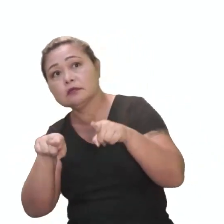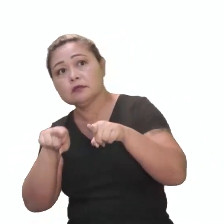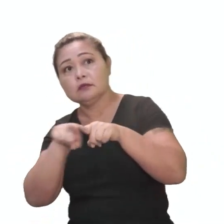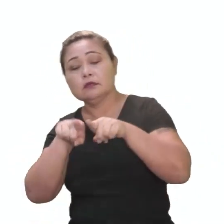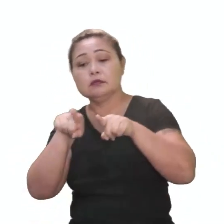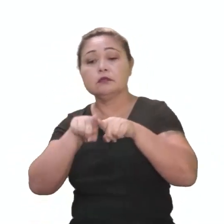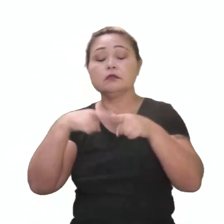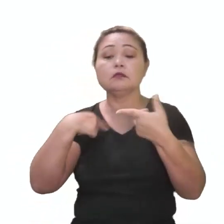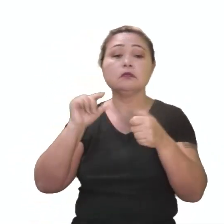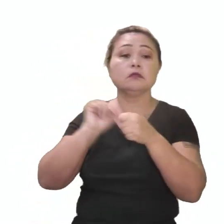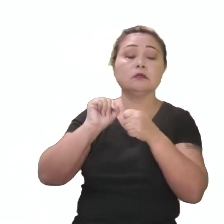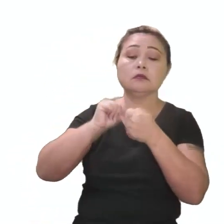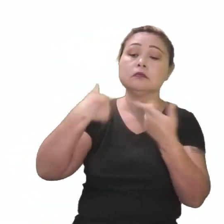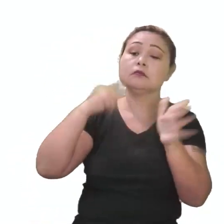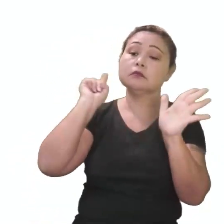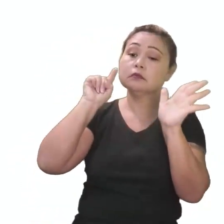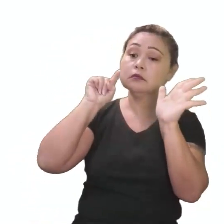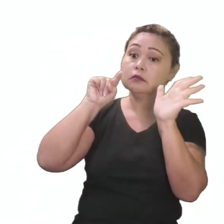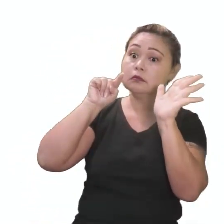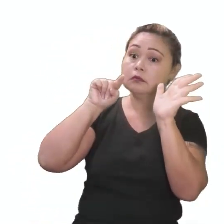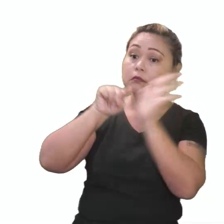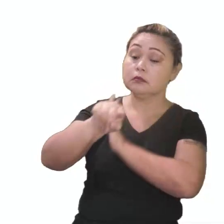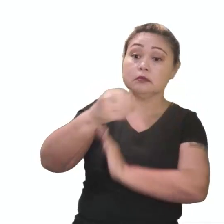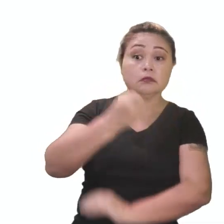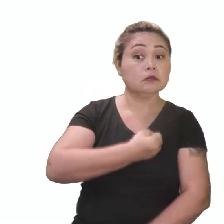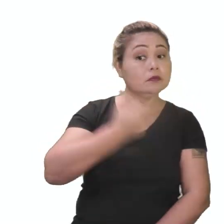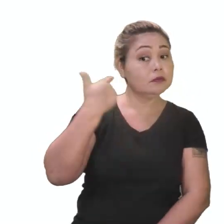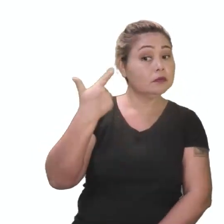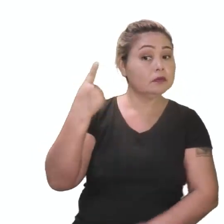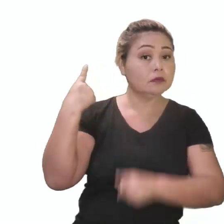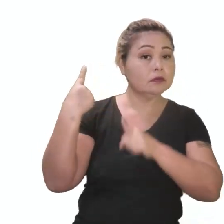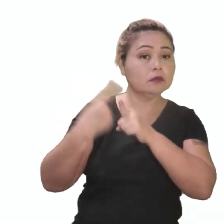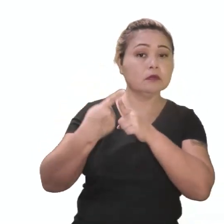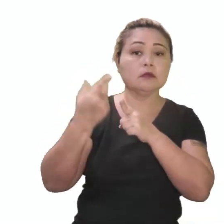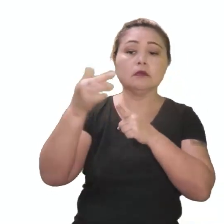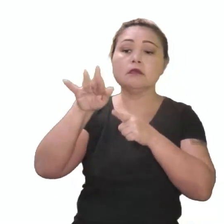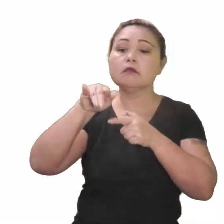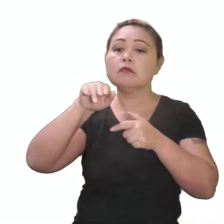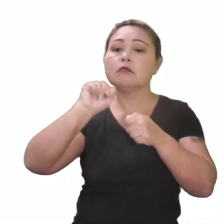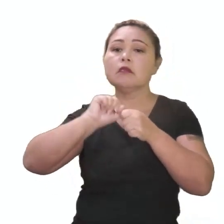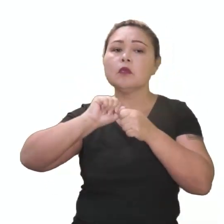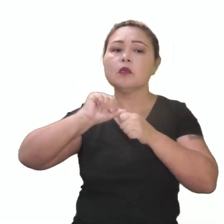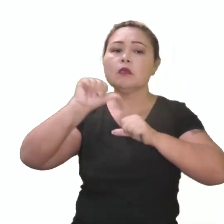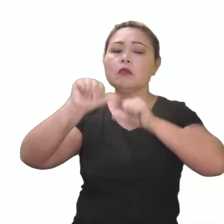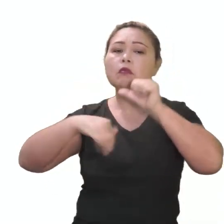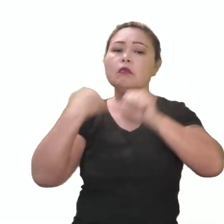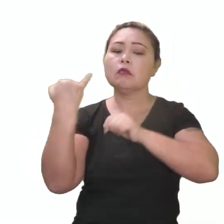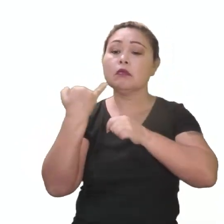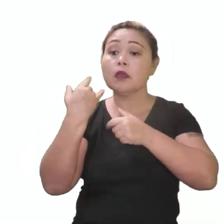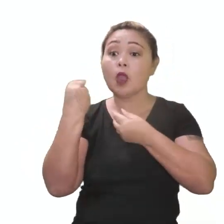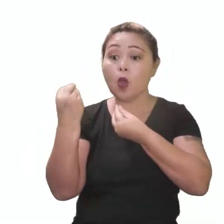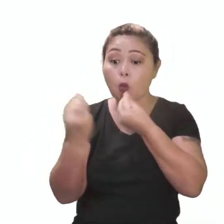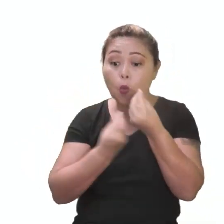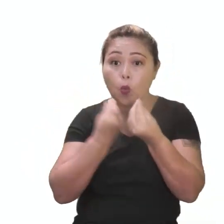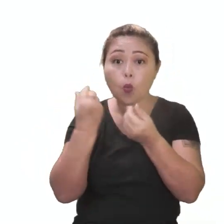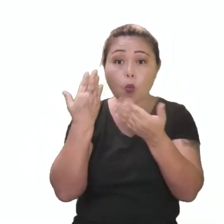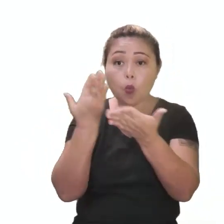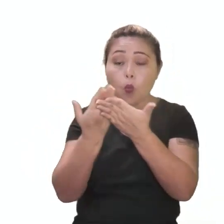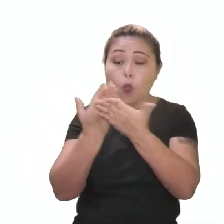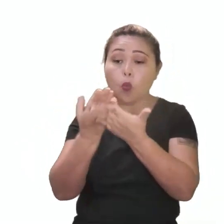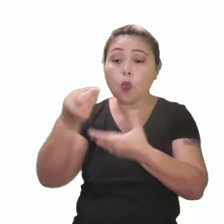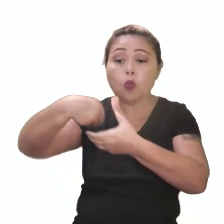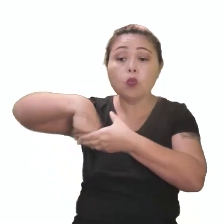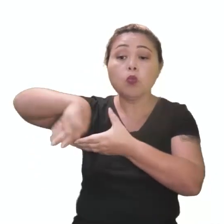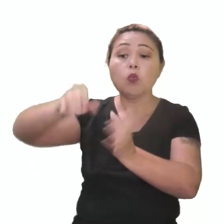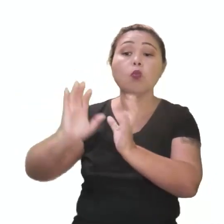só. Questão de número 2. Por que os fósseis se tornam uma importante ferramenta de estudos entre